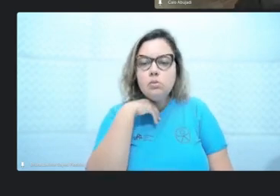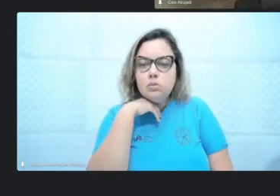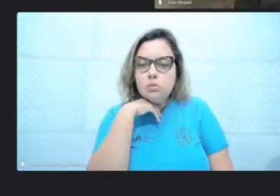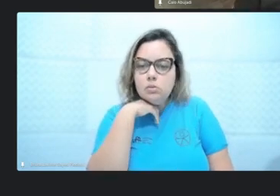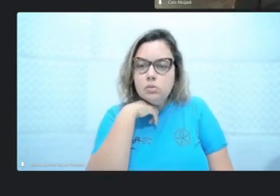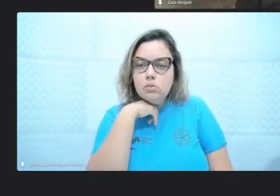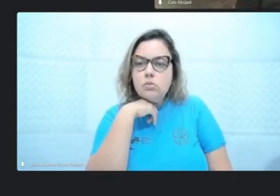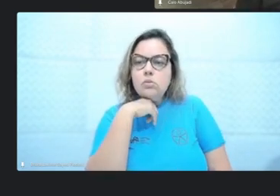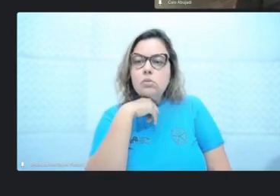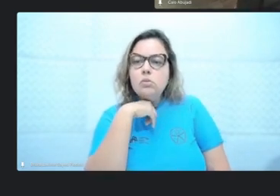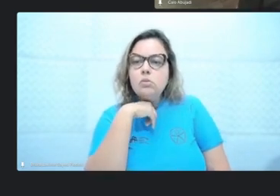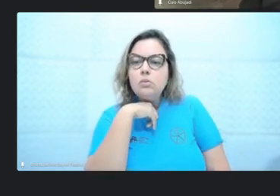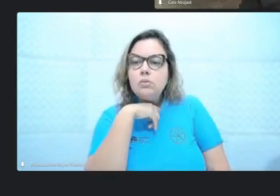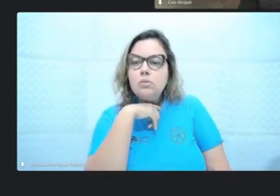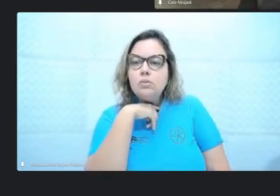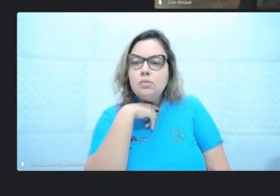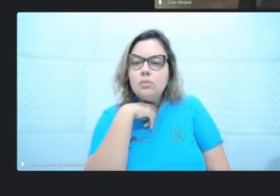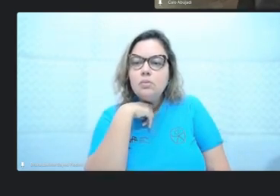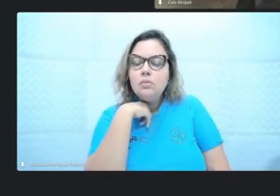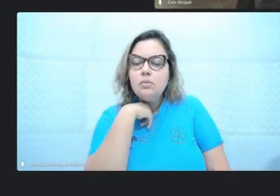alterações